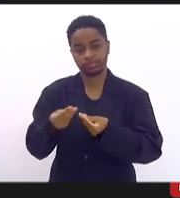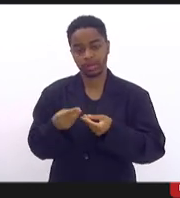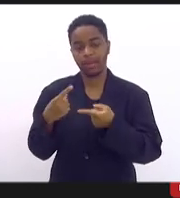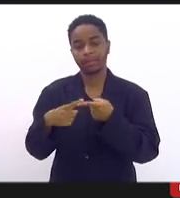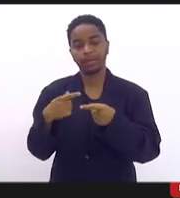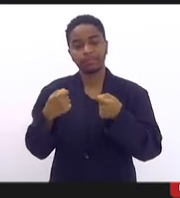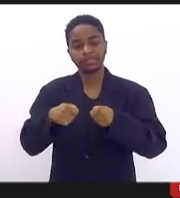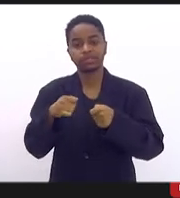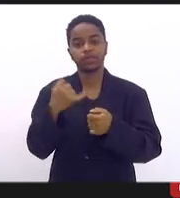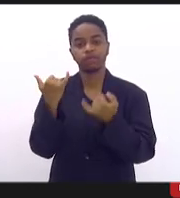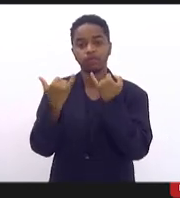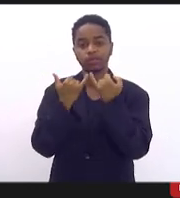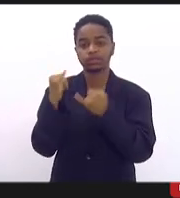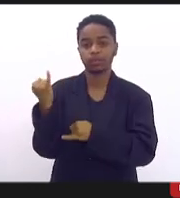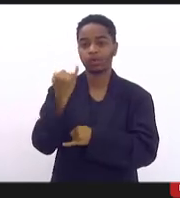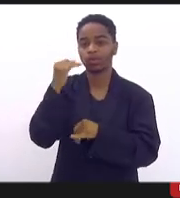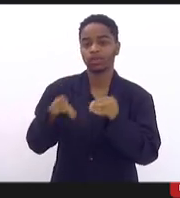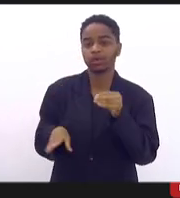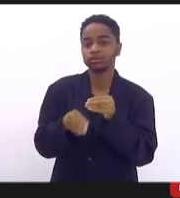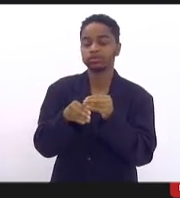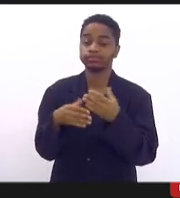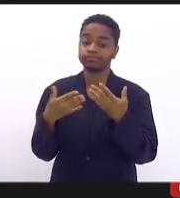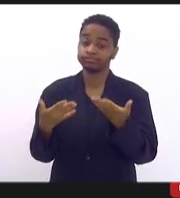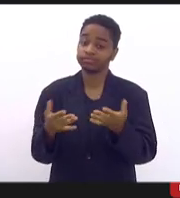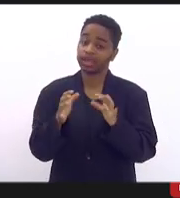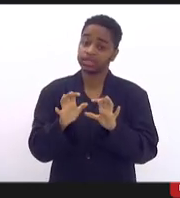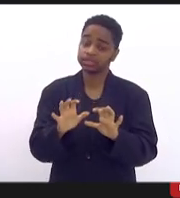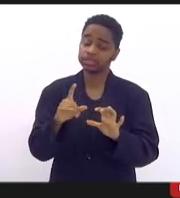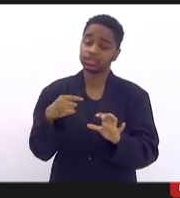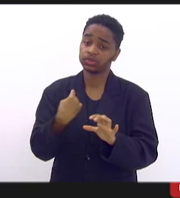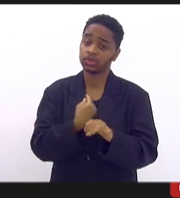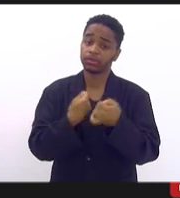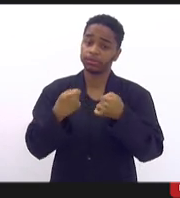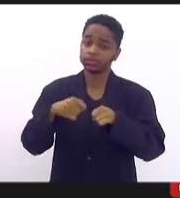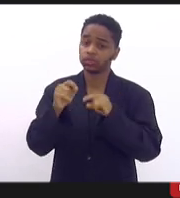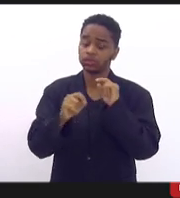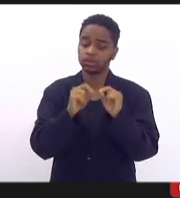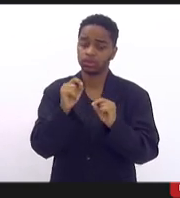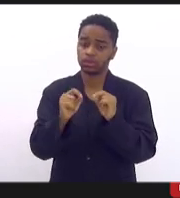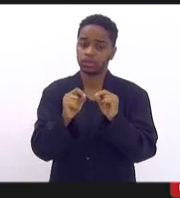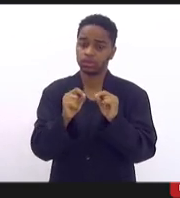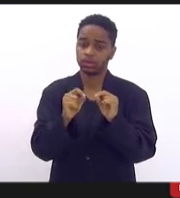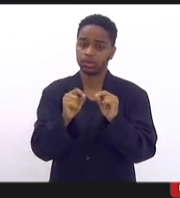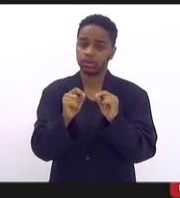importantes e relevantes. Então, diante disso, o que nos resta é